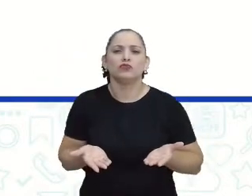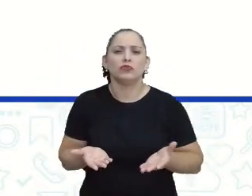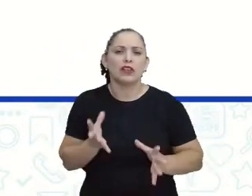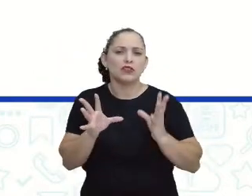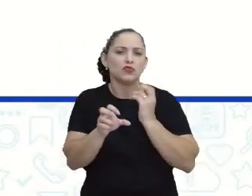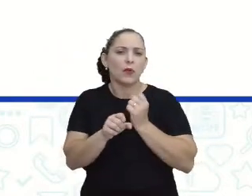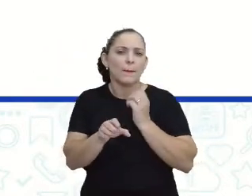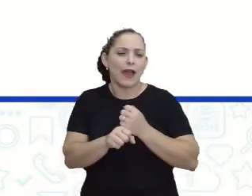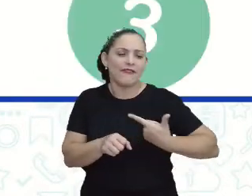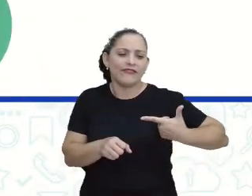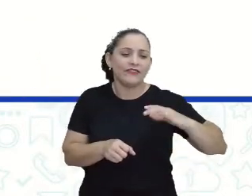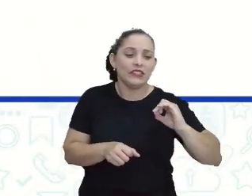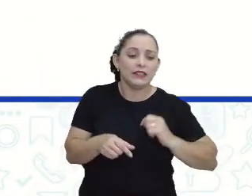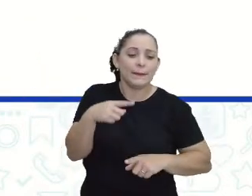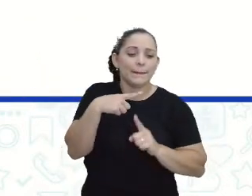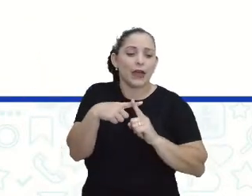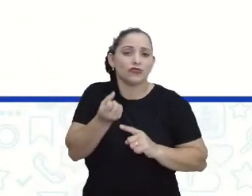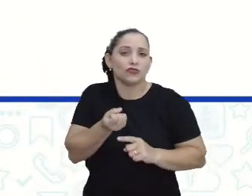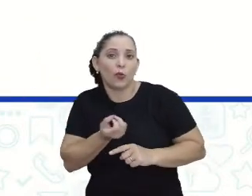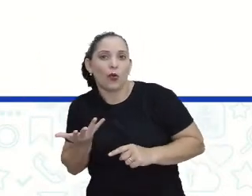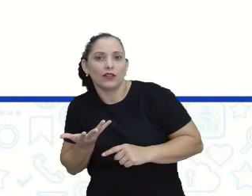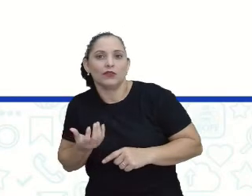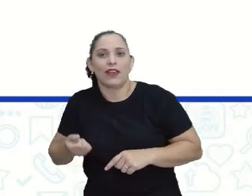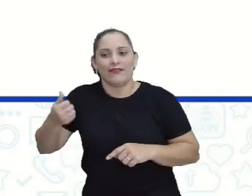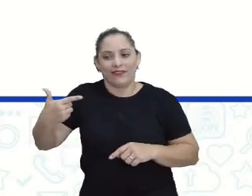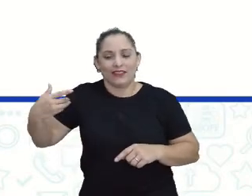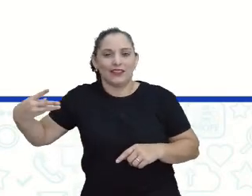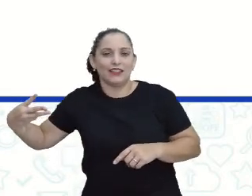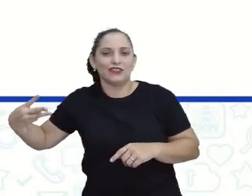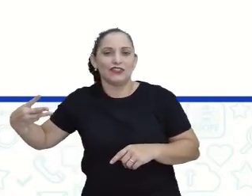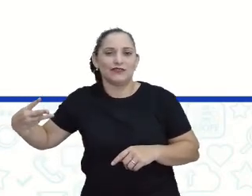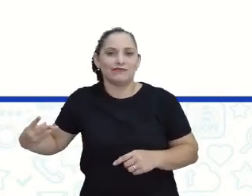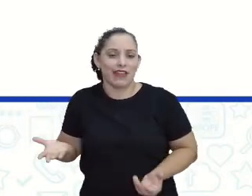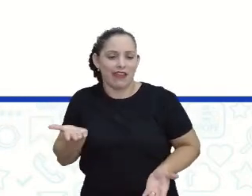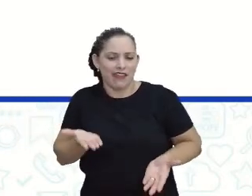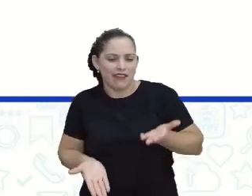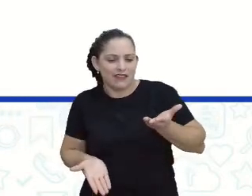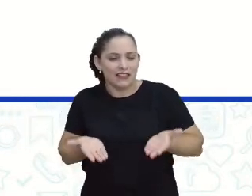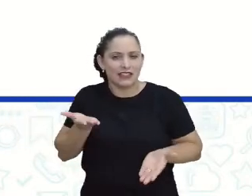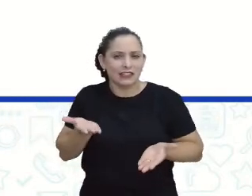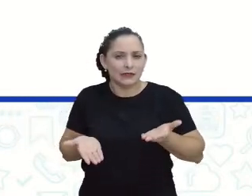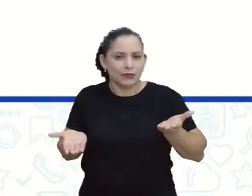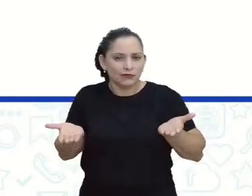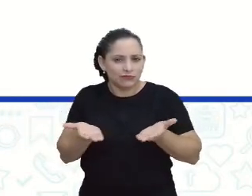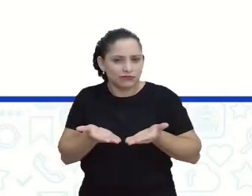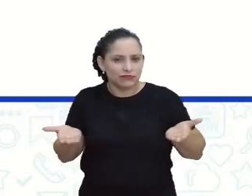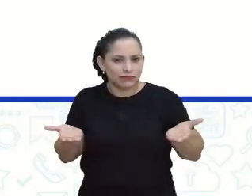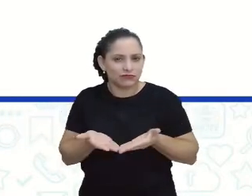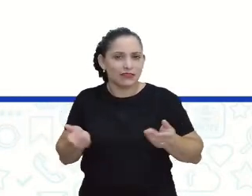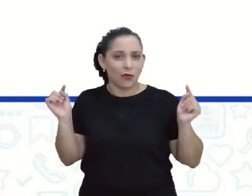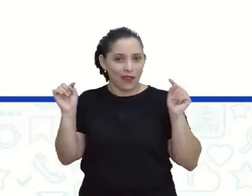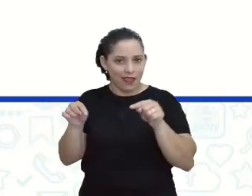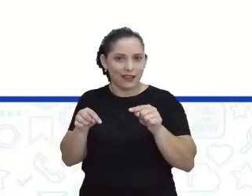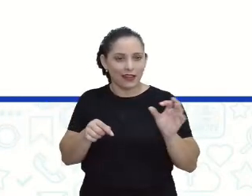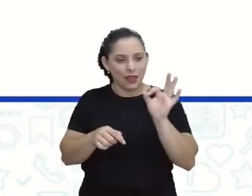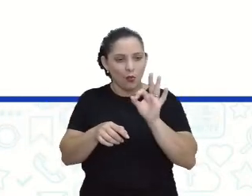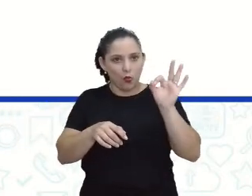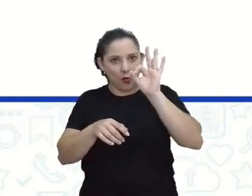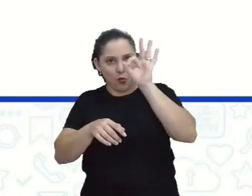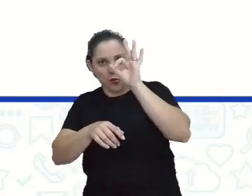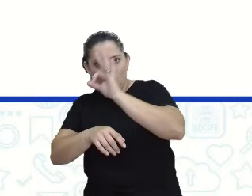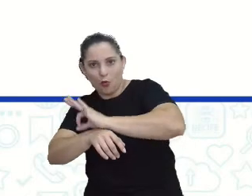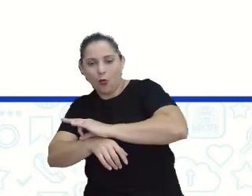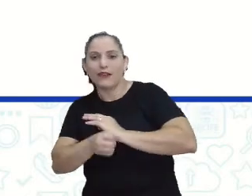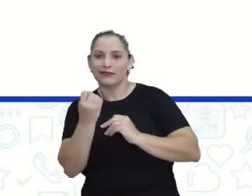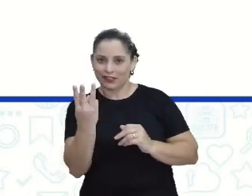seja, manteve o equilíbrio ali, faz com que a gente descubra que aquela joaninha vale 3, tá certo? E